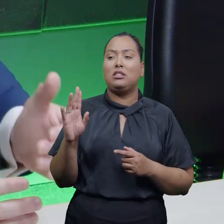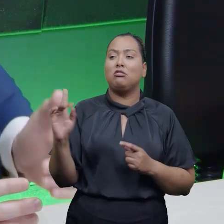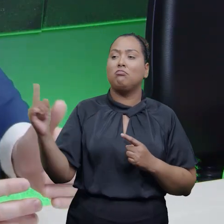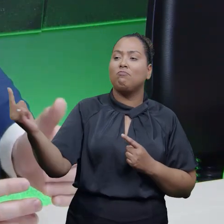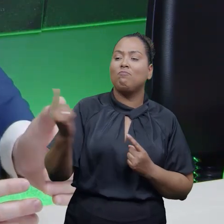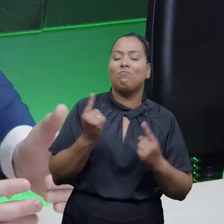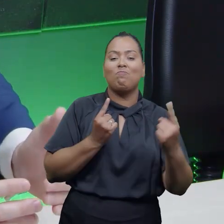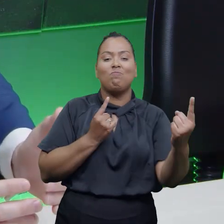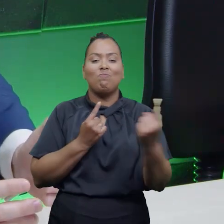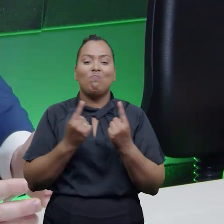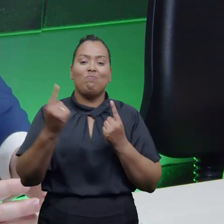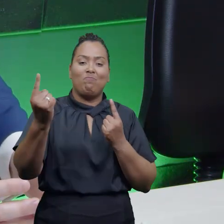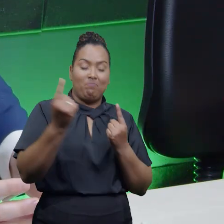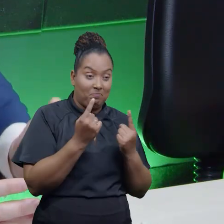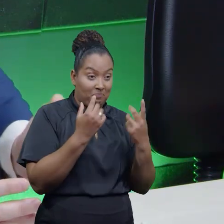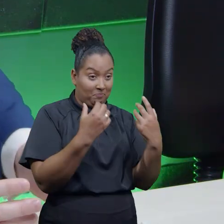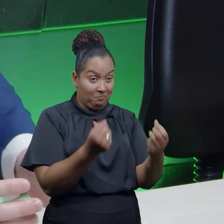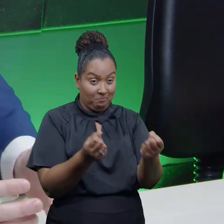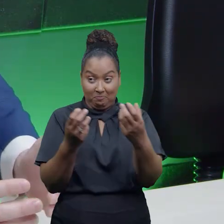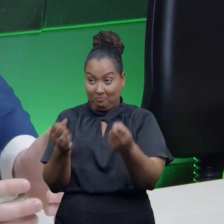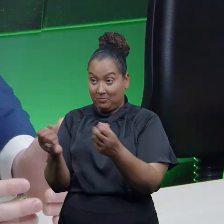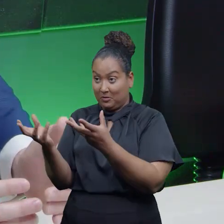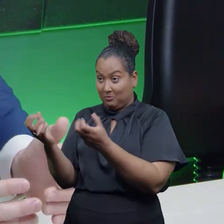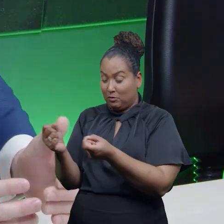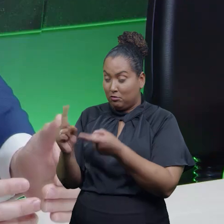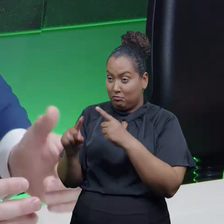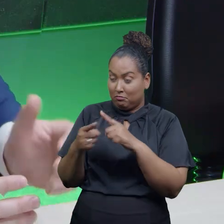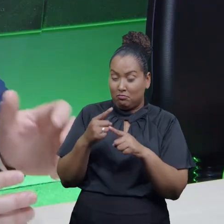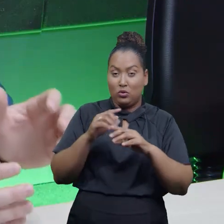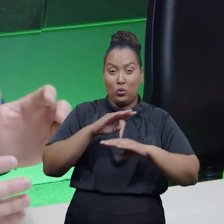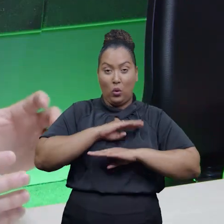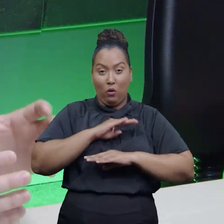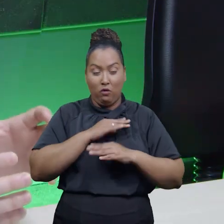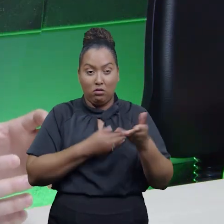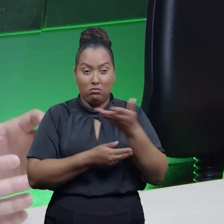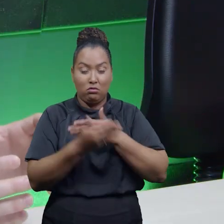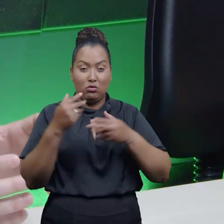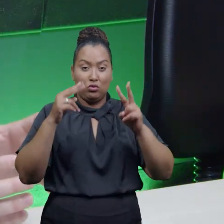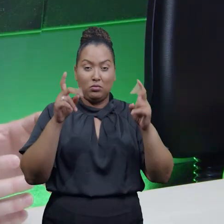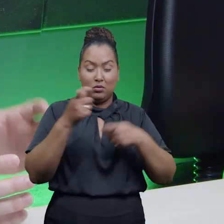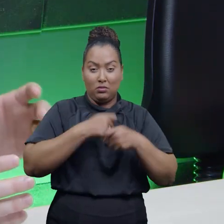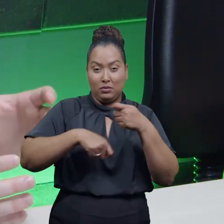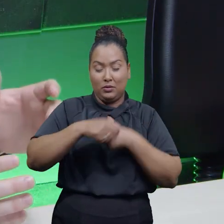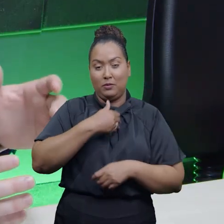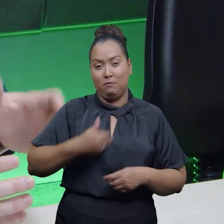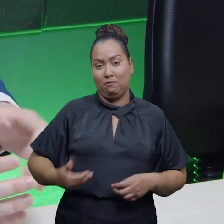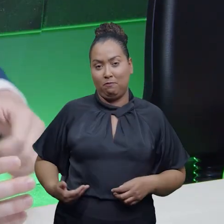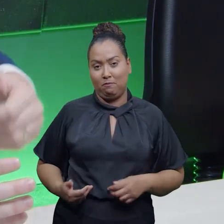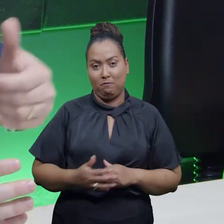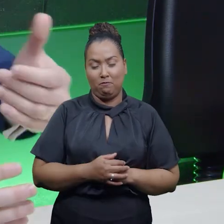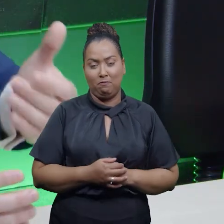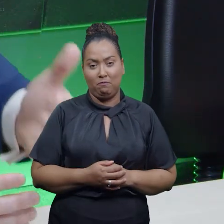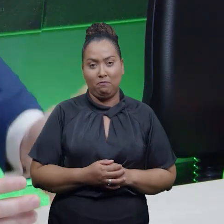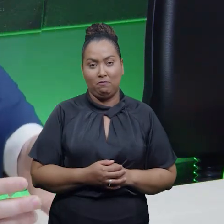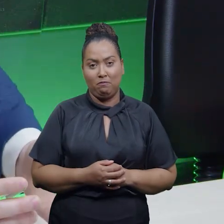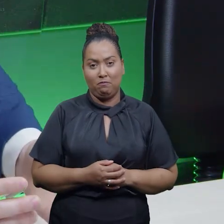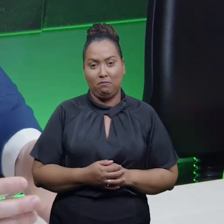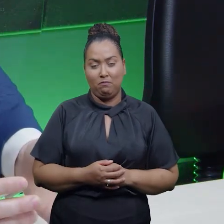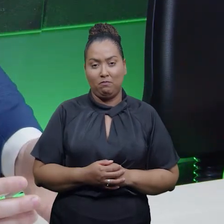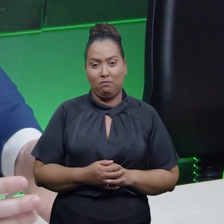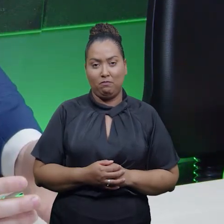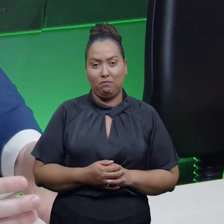mais cooperativa em relação à administração pública. Então, o nosso objetivo não é